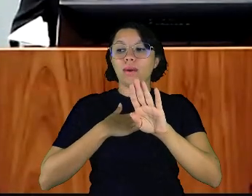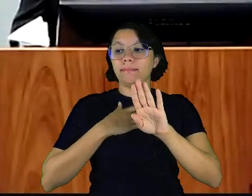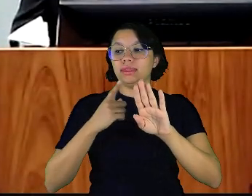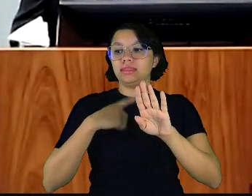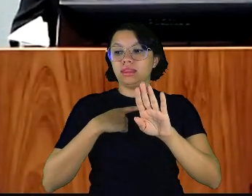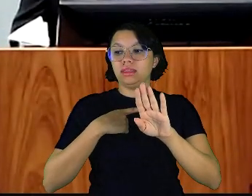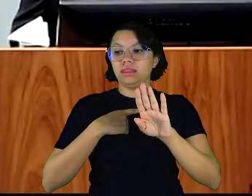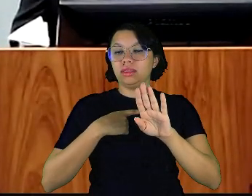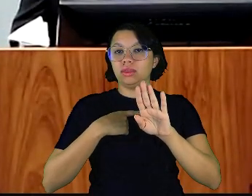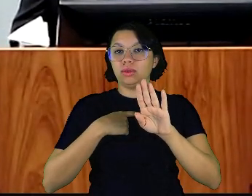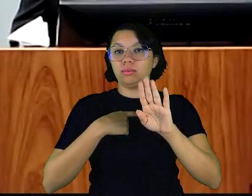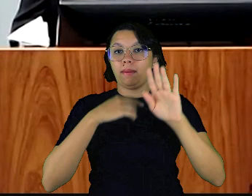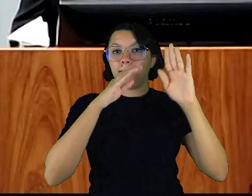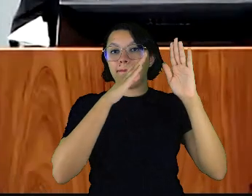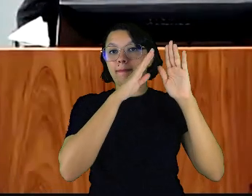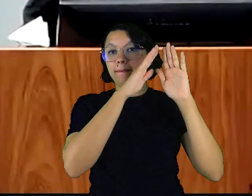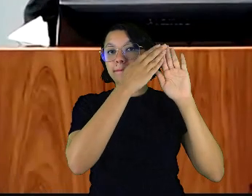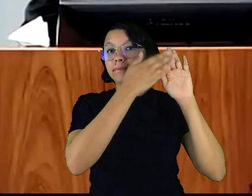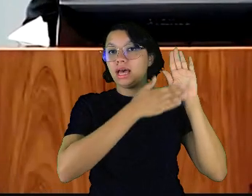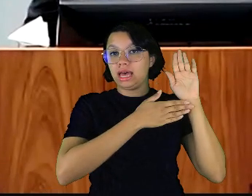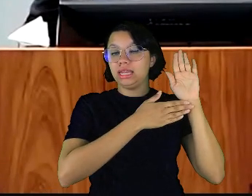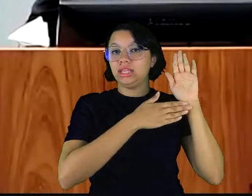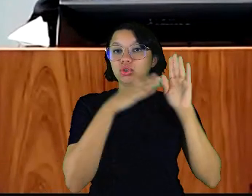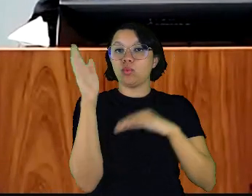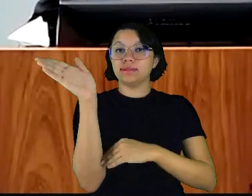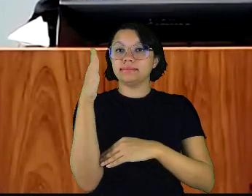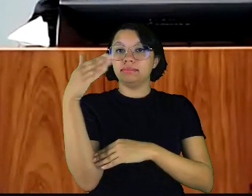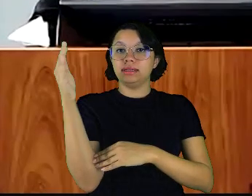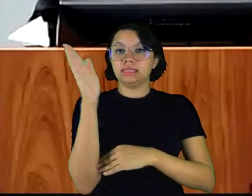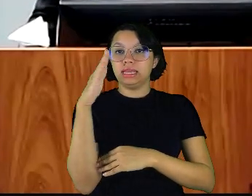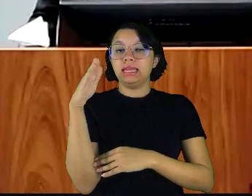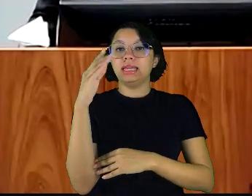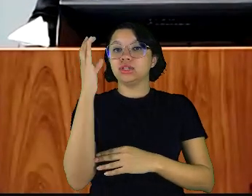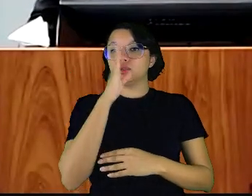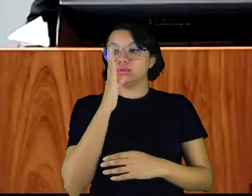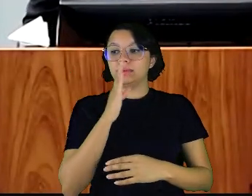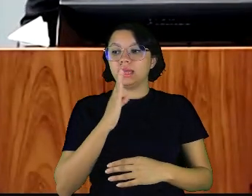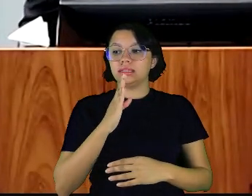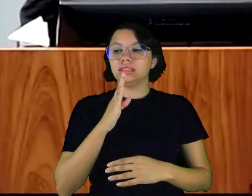as bandeiras do Estado do Brasil e